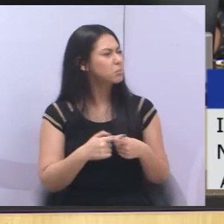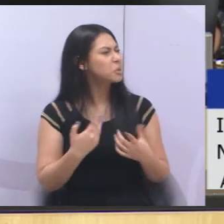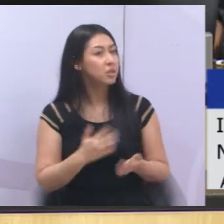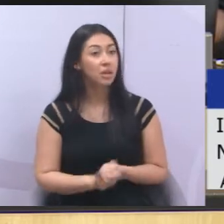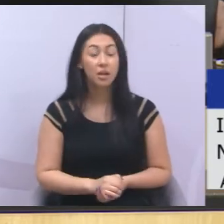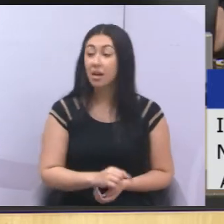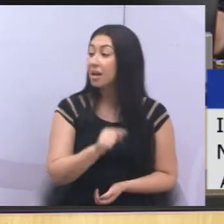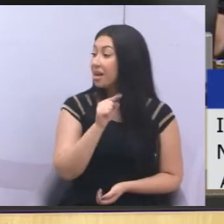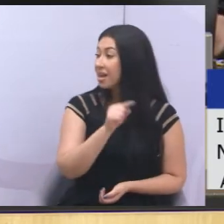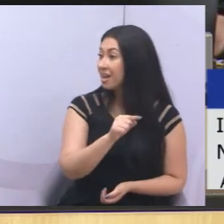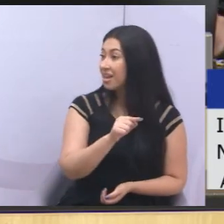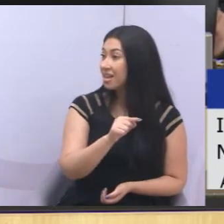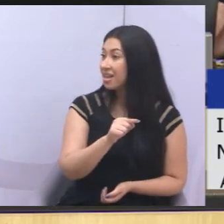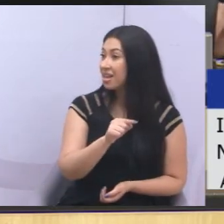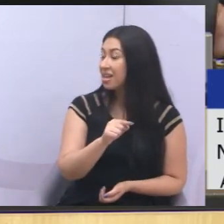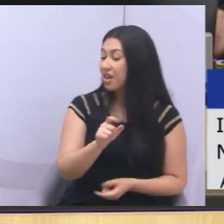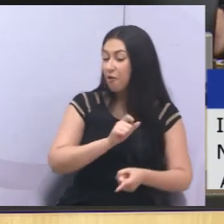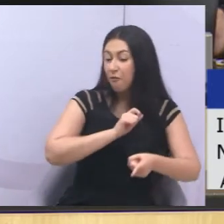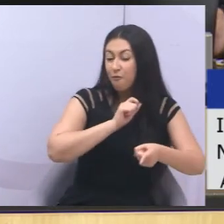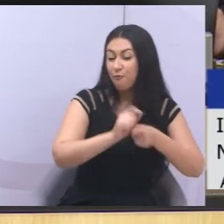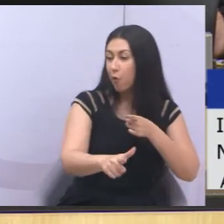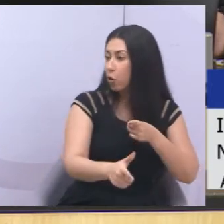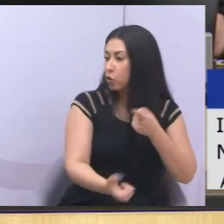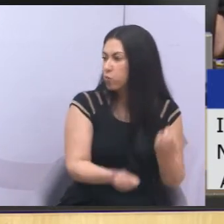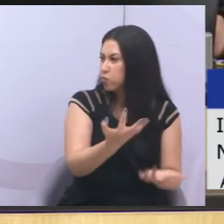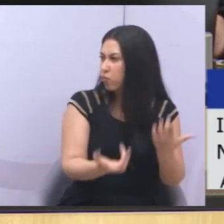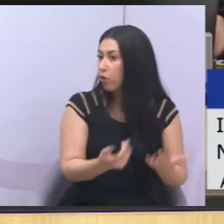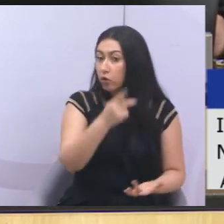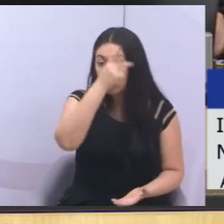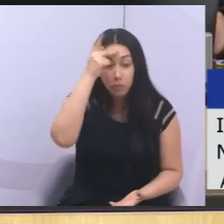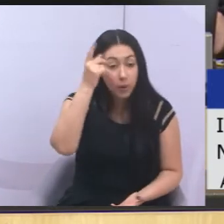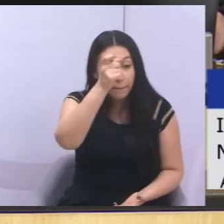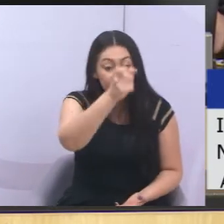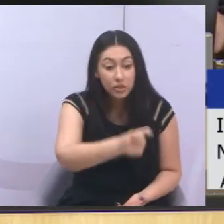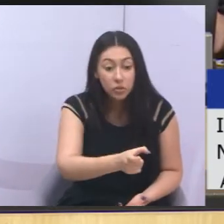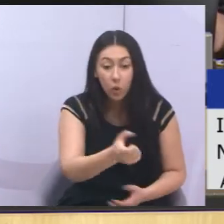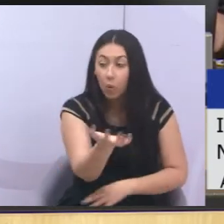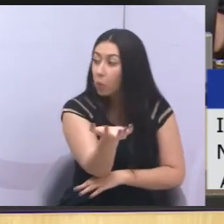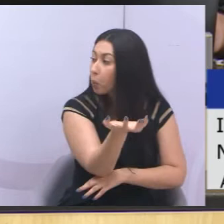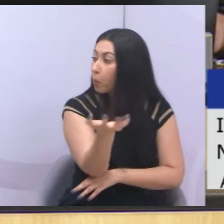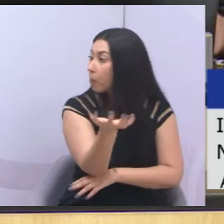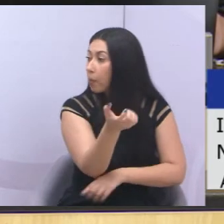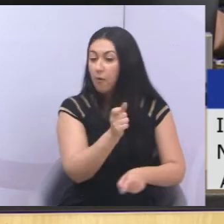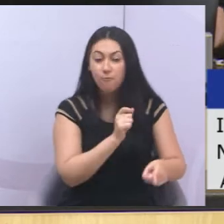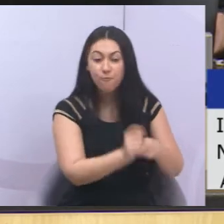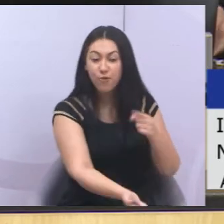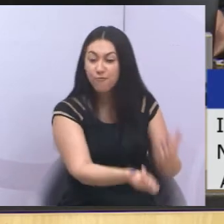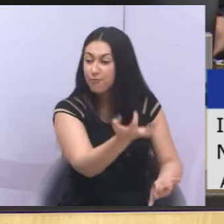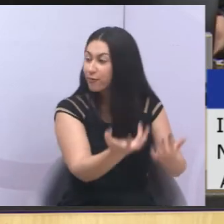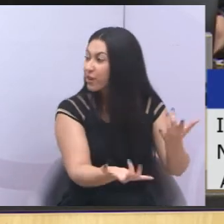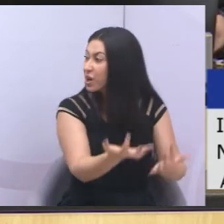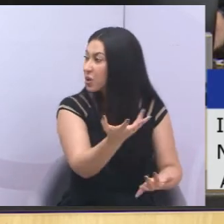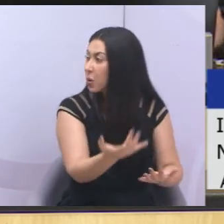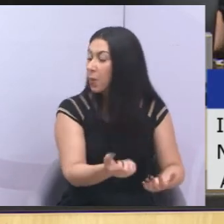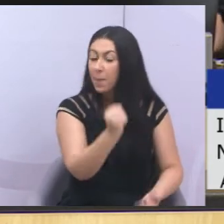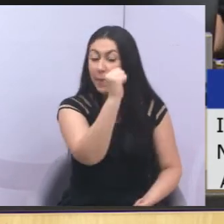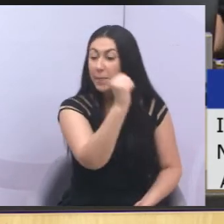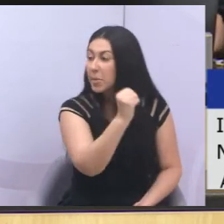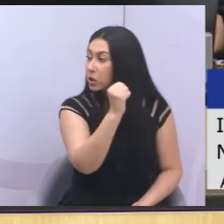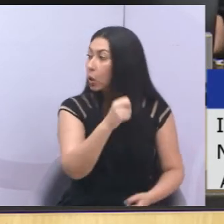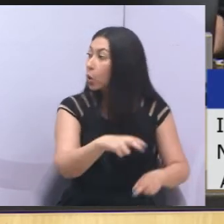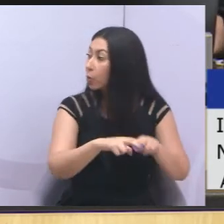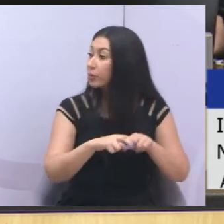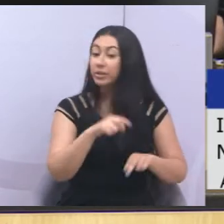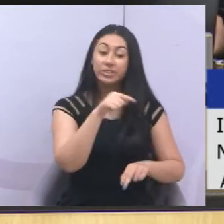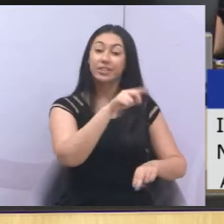Aquele ali só queimou um mendigo. Ele queimou um mendigo, por isso que ele está aqui dentro. Matou um mendigo queimado.